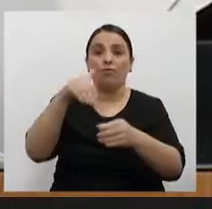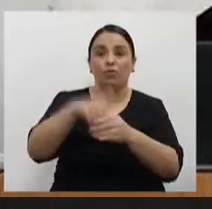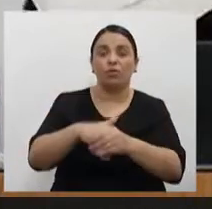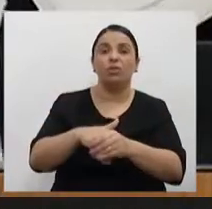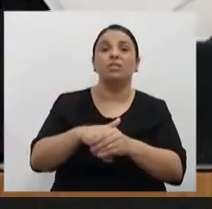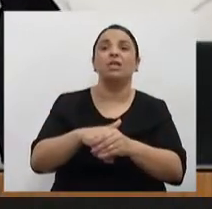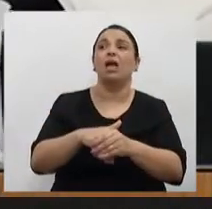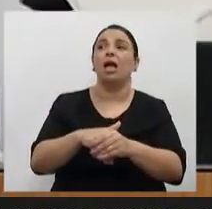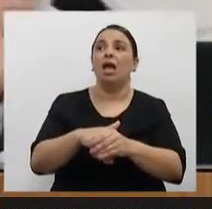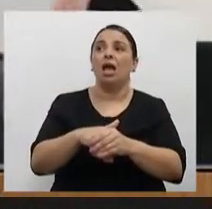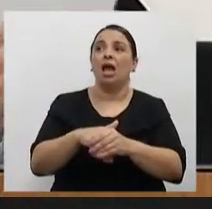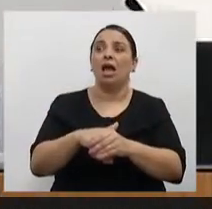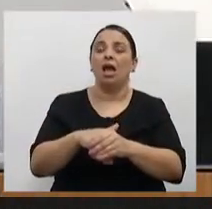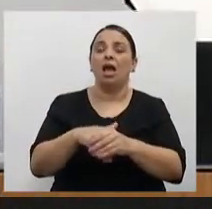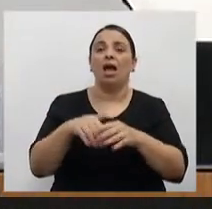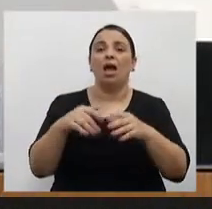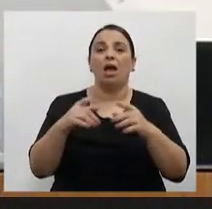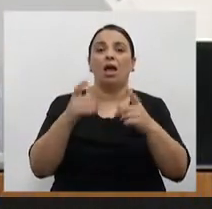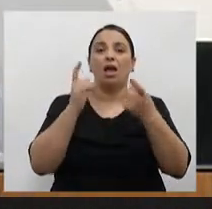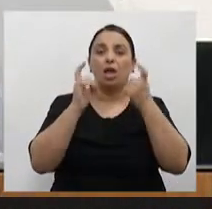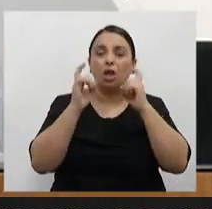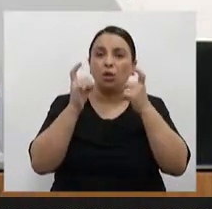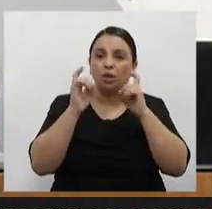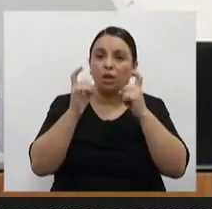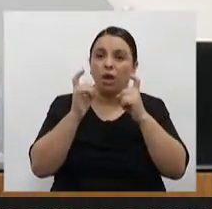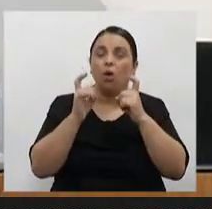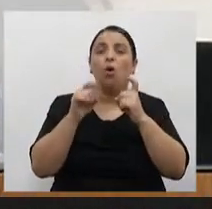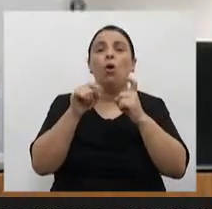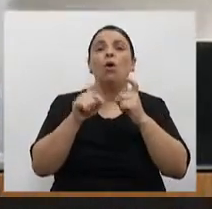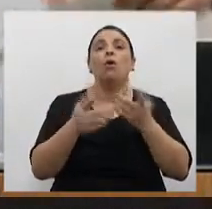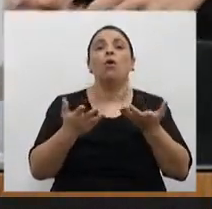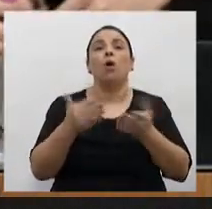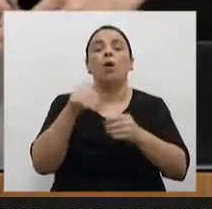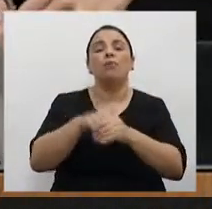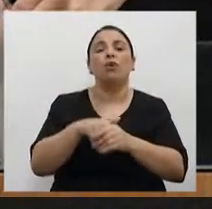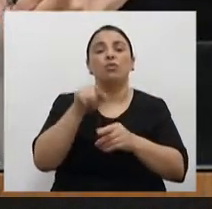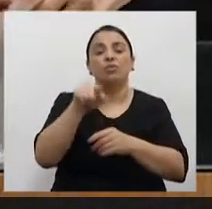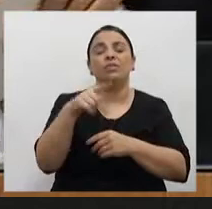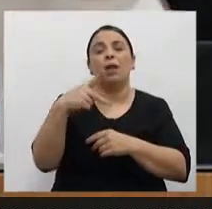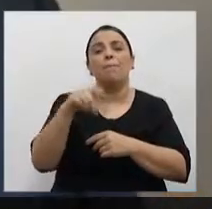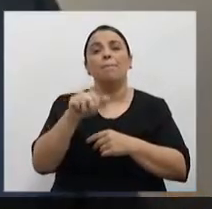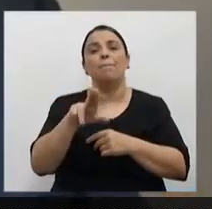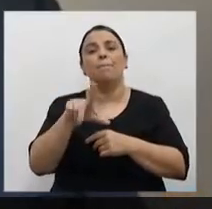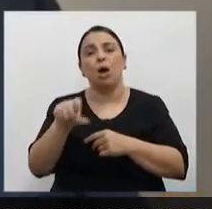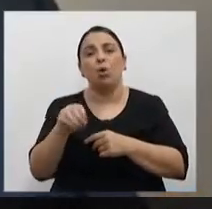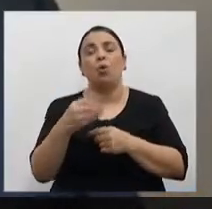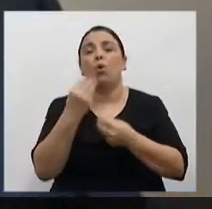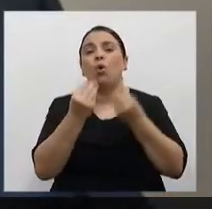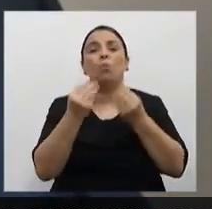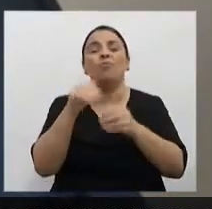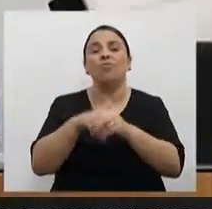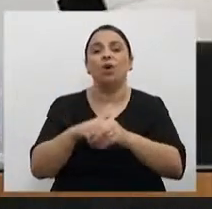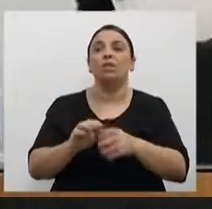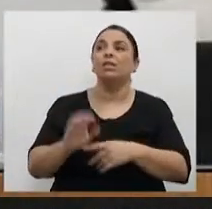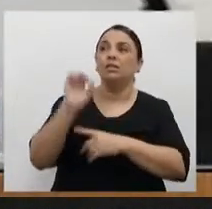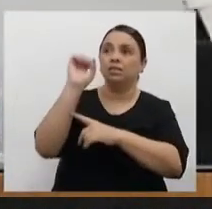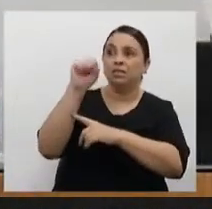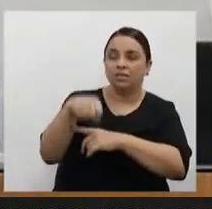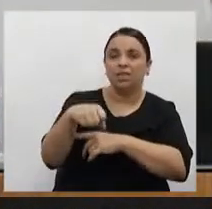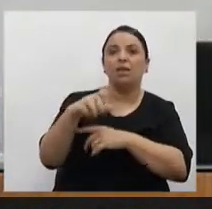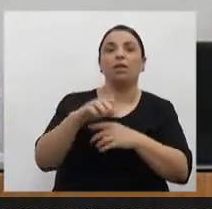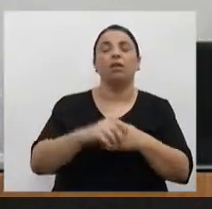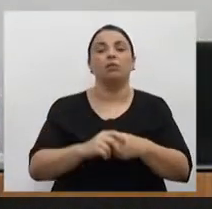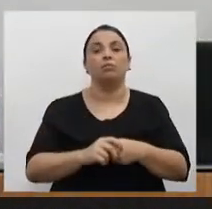como vota aí o deputado doutor Paulo? Voto sim, senhor presidente. Muito bem, como vota